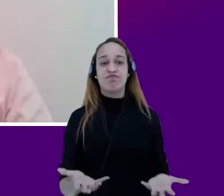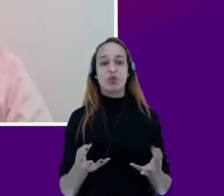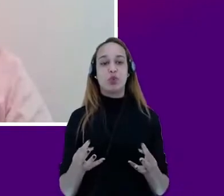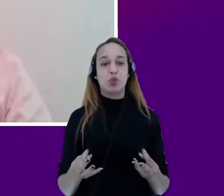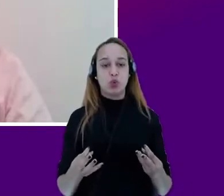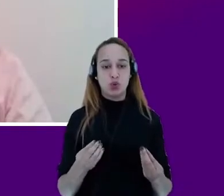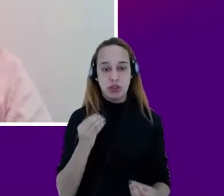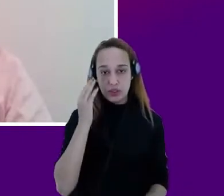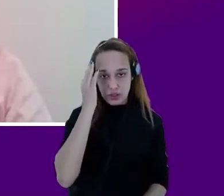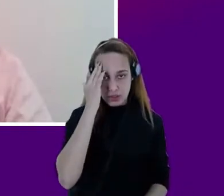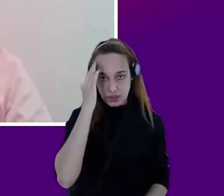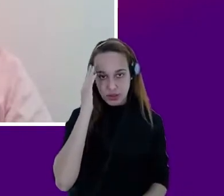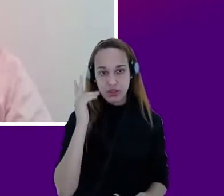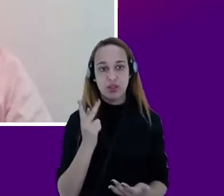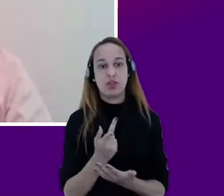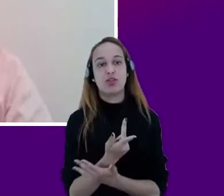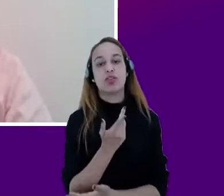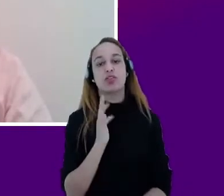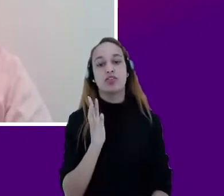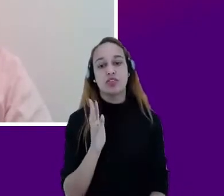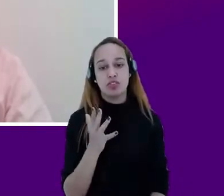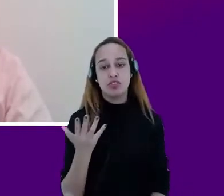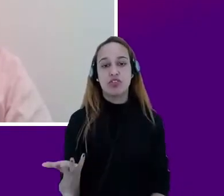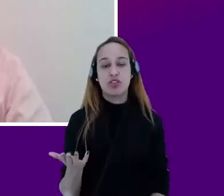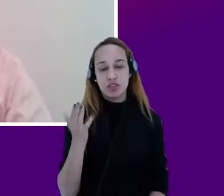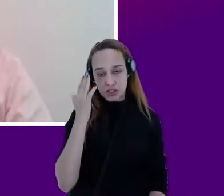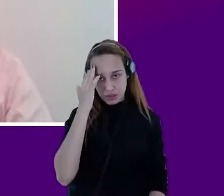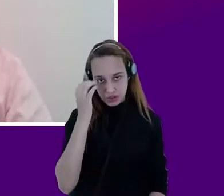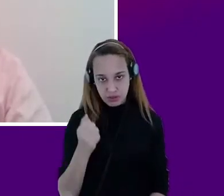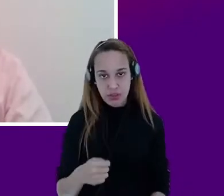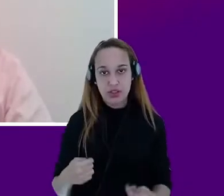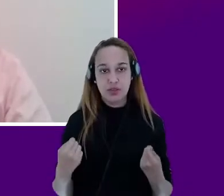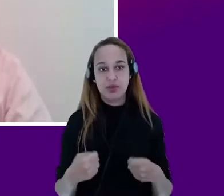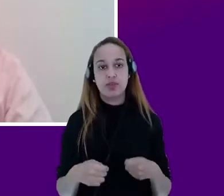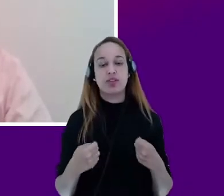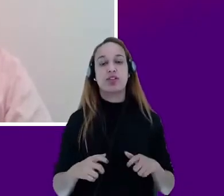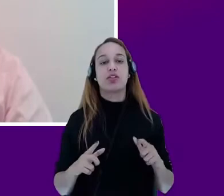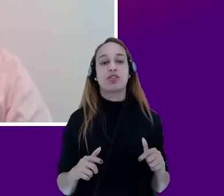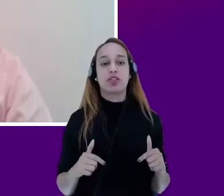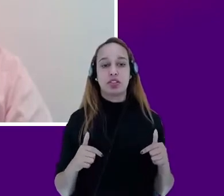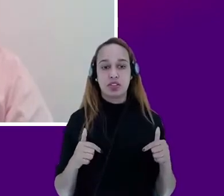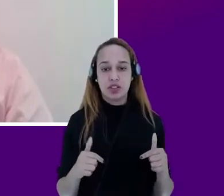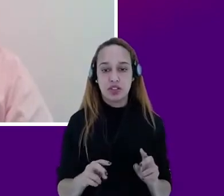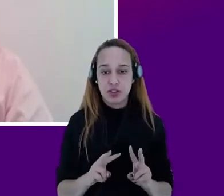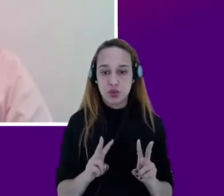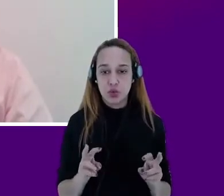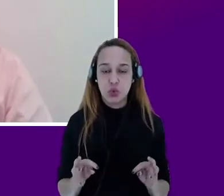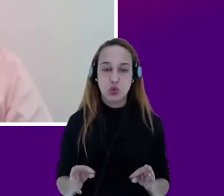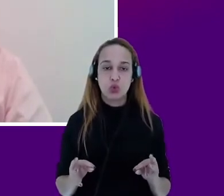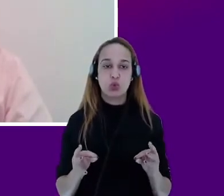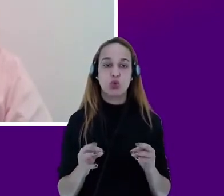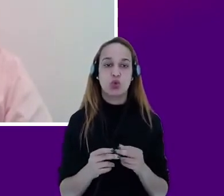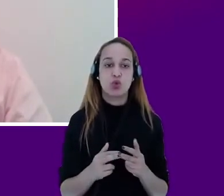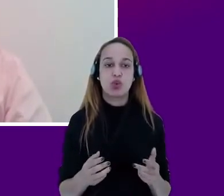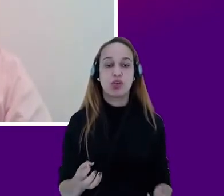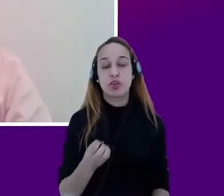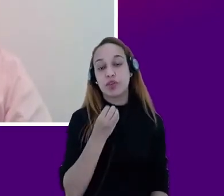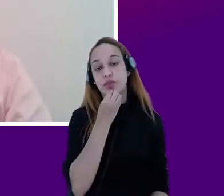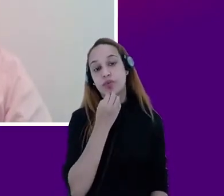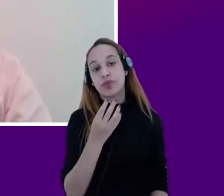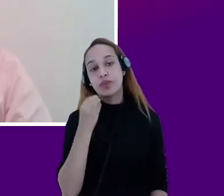necessário, aquilo que todo mundo sabia que precisava fazer, por conta, né, de todos os benefícios em relação à experiência do cliente